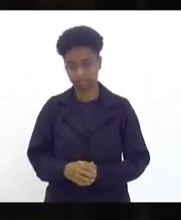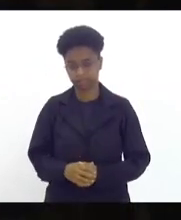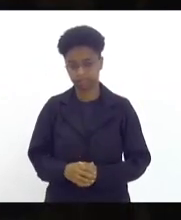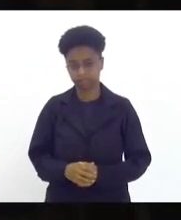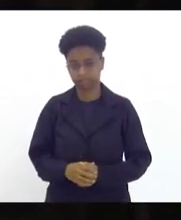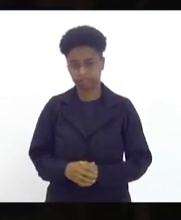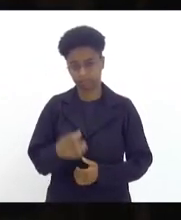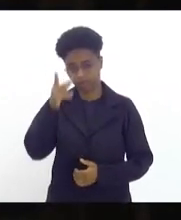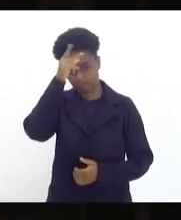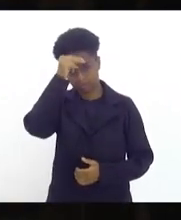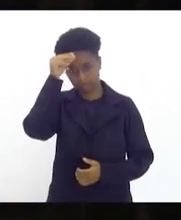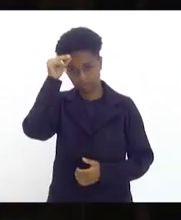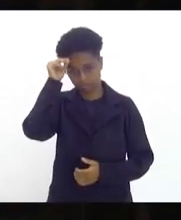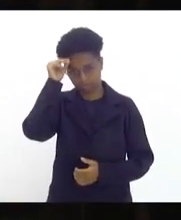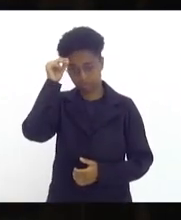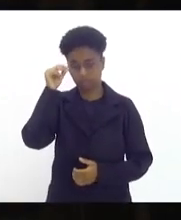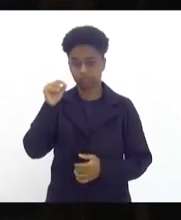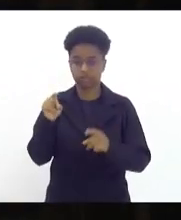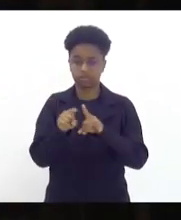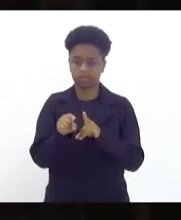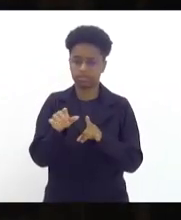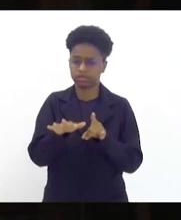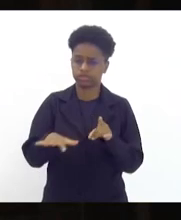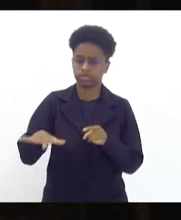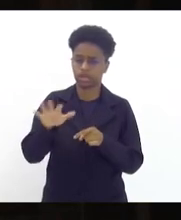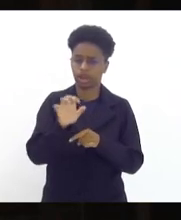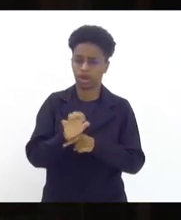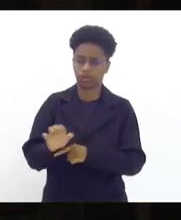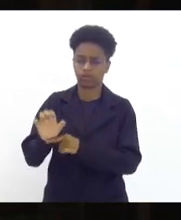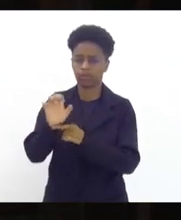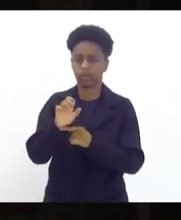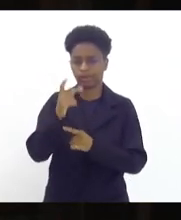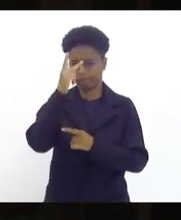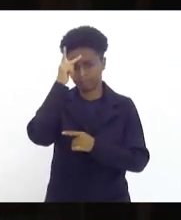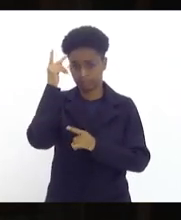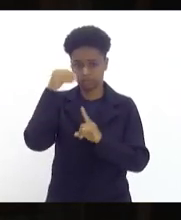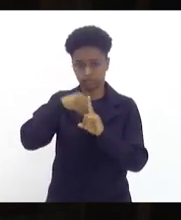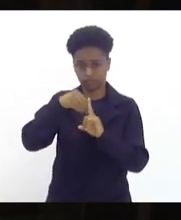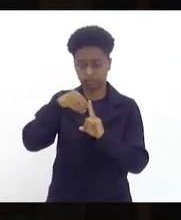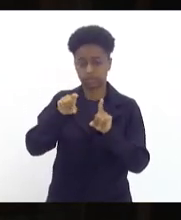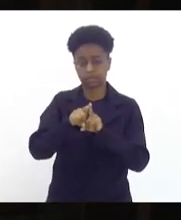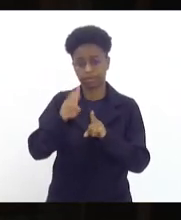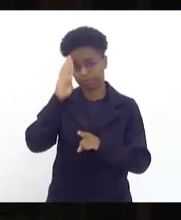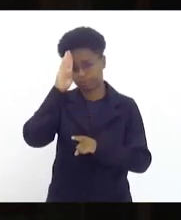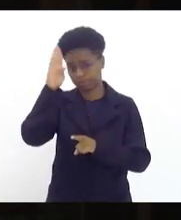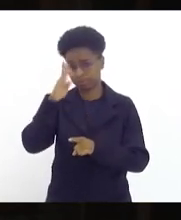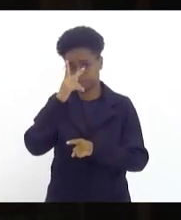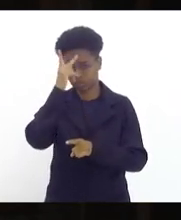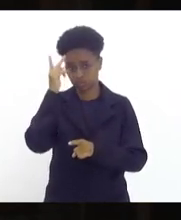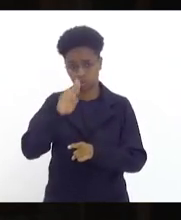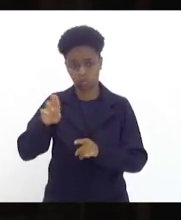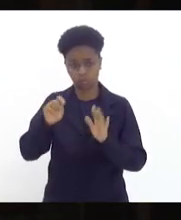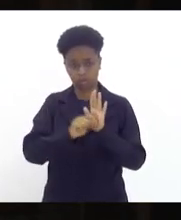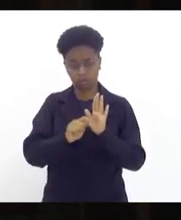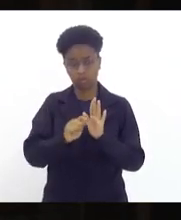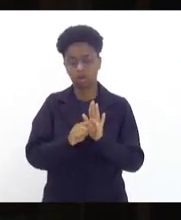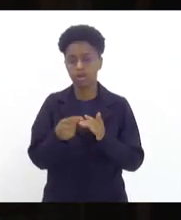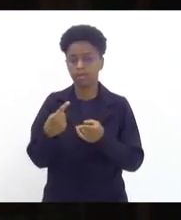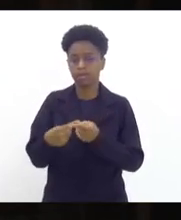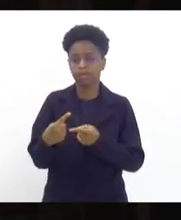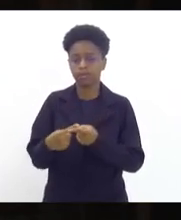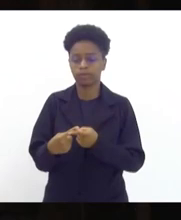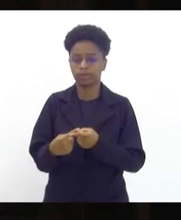da prefeitura doente Total como todo do pessoal e vulnerabilidade principalmente o dependente químico porque